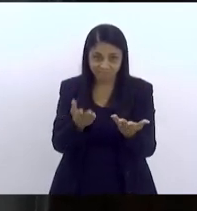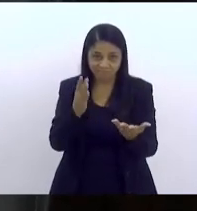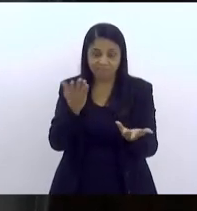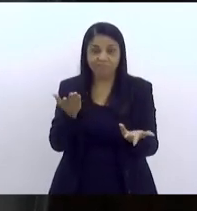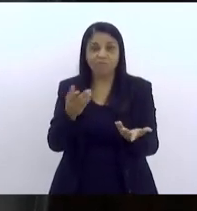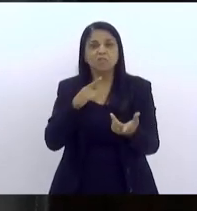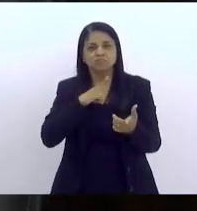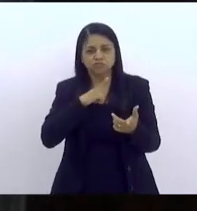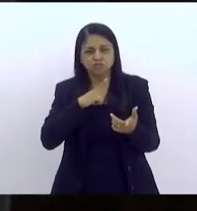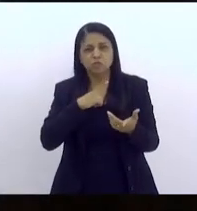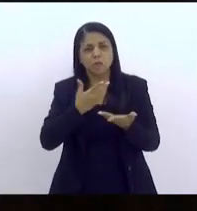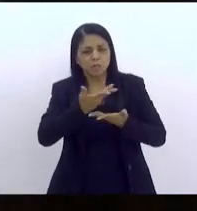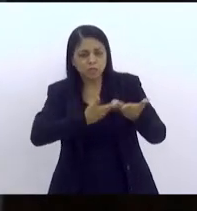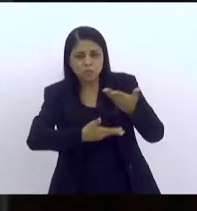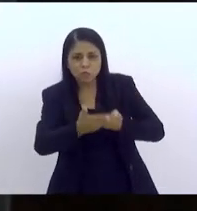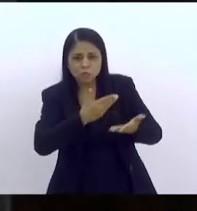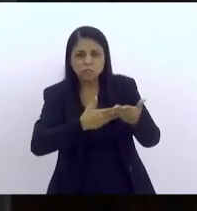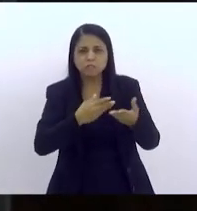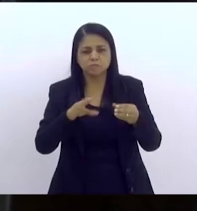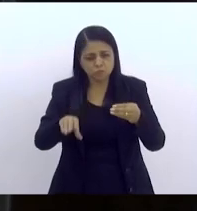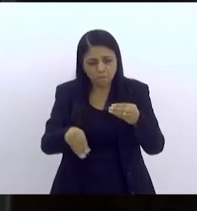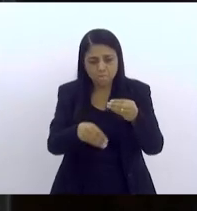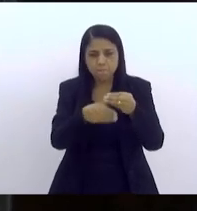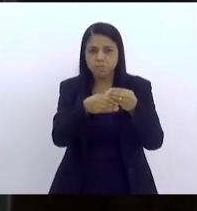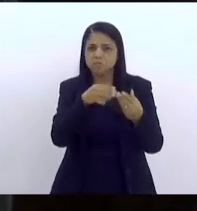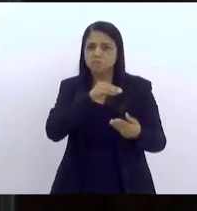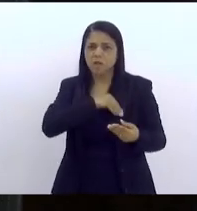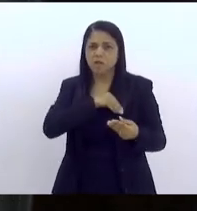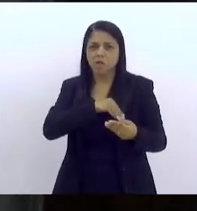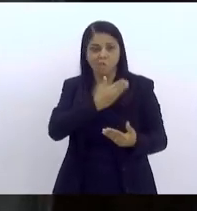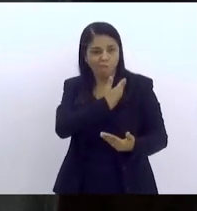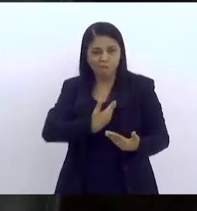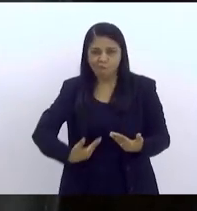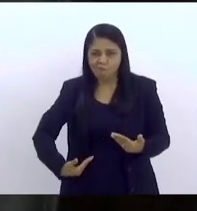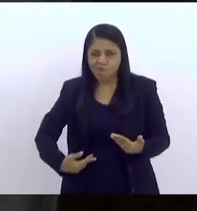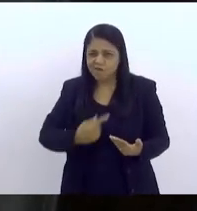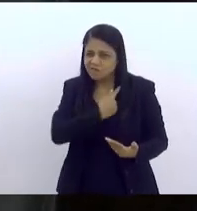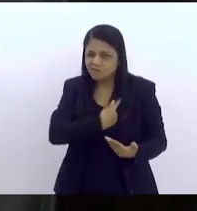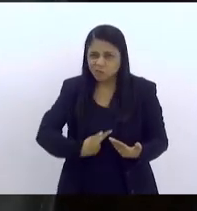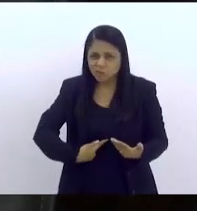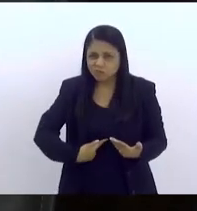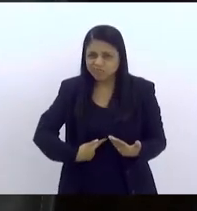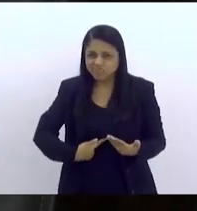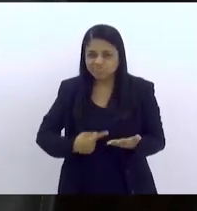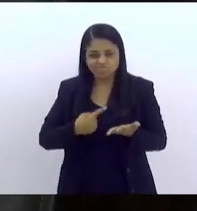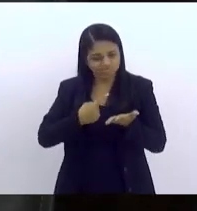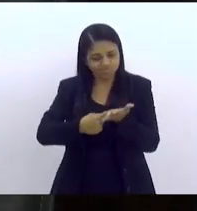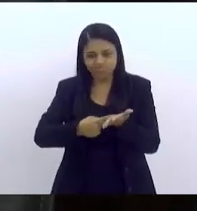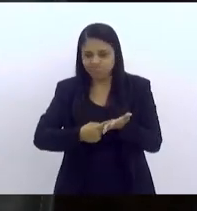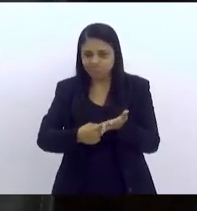negociação de recomposição salarial e o governador não cumpriu a negociação